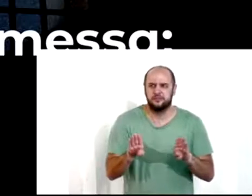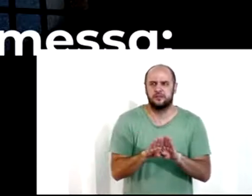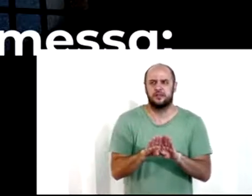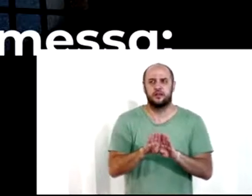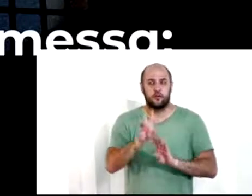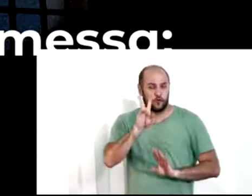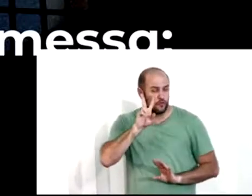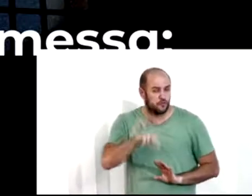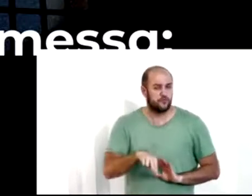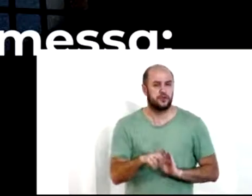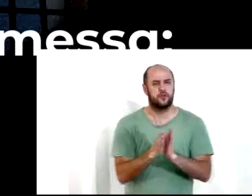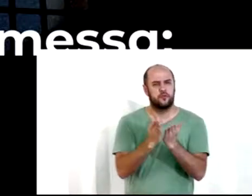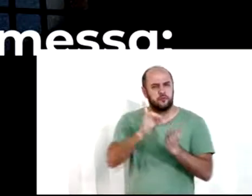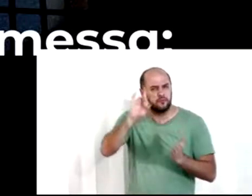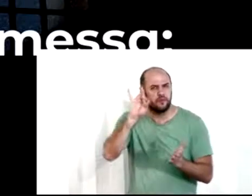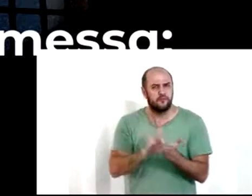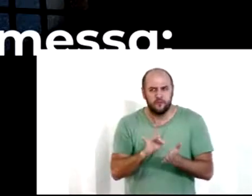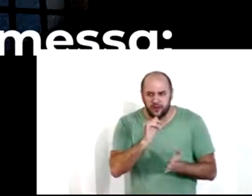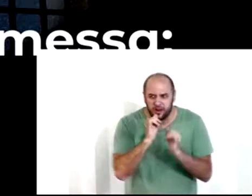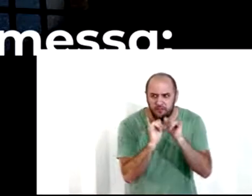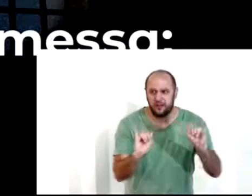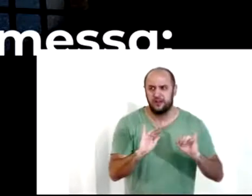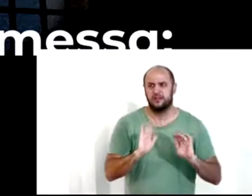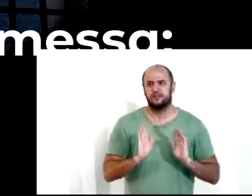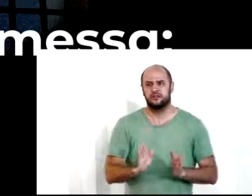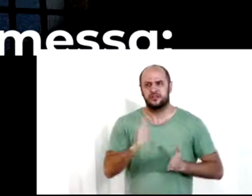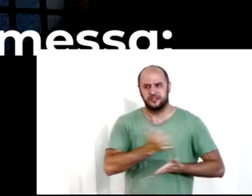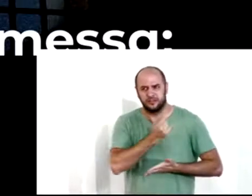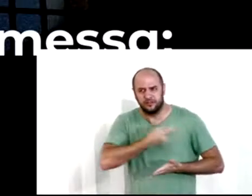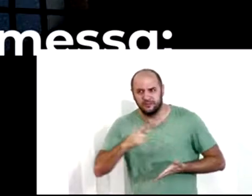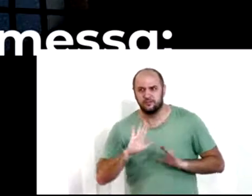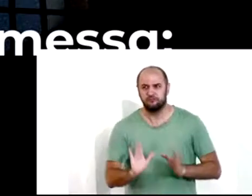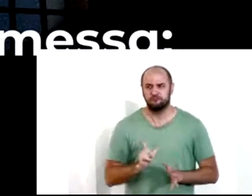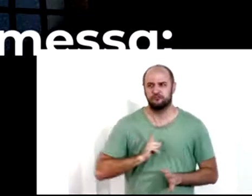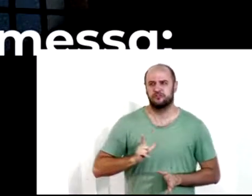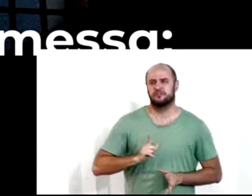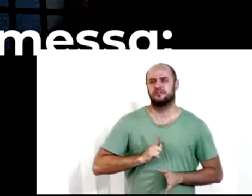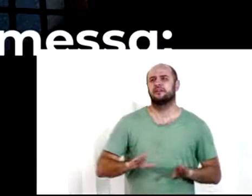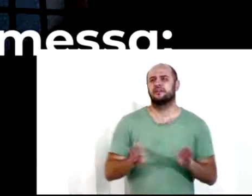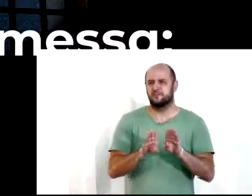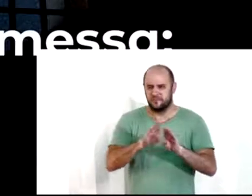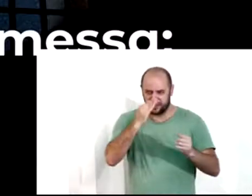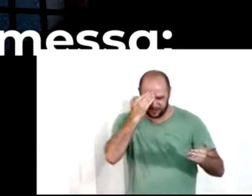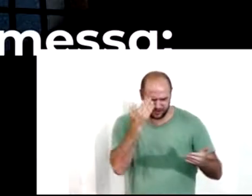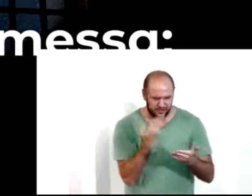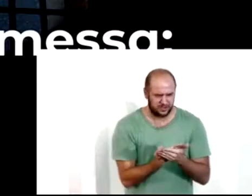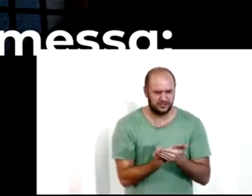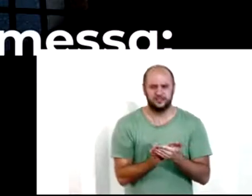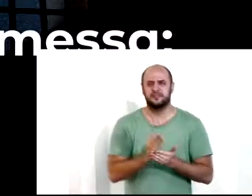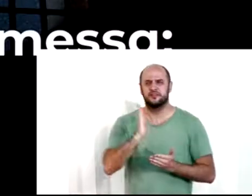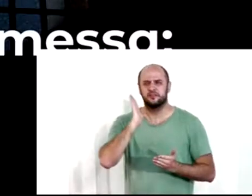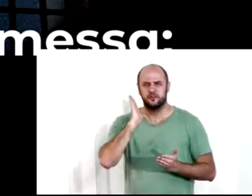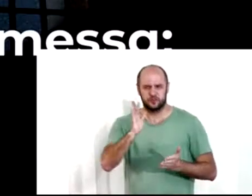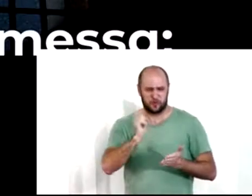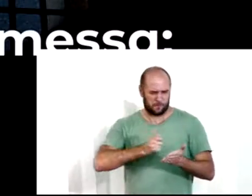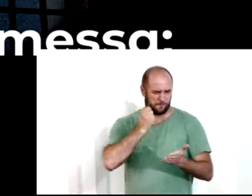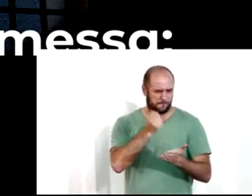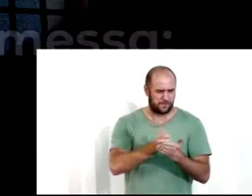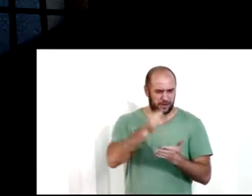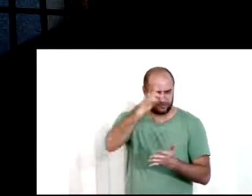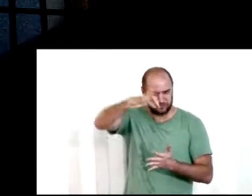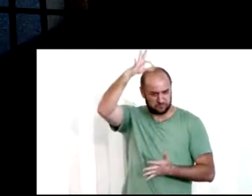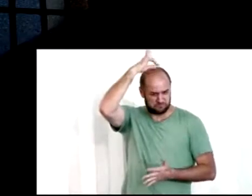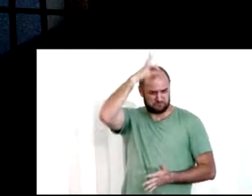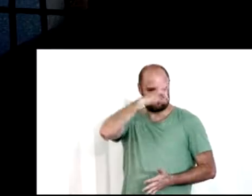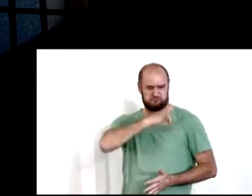depois que ouvistes a palavra da verdade, o evangelho da vossa salvação, tendo nele também crido, fostes selados com o Santo Espírito da